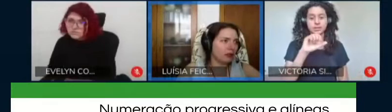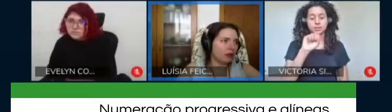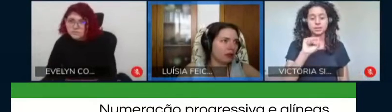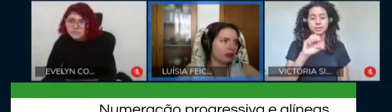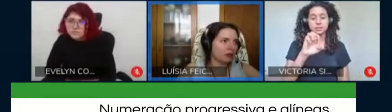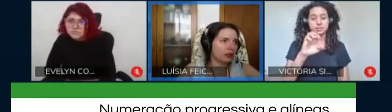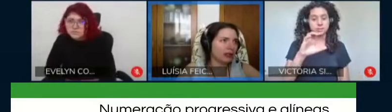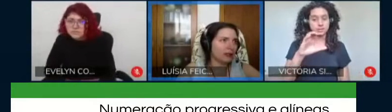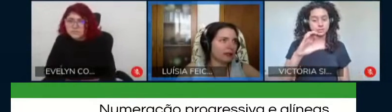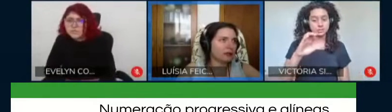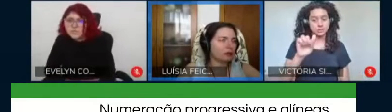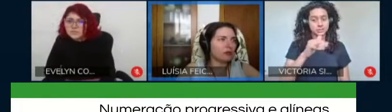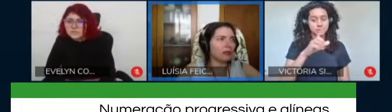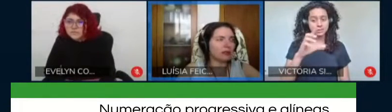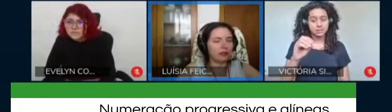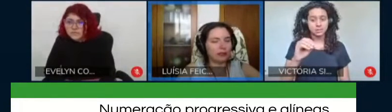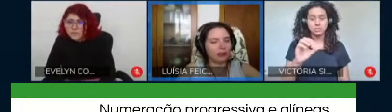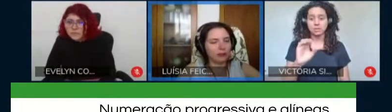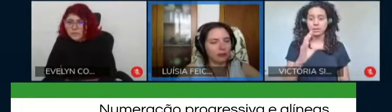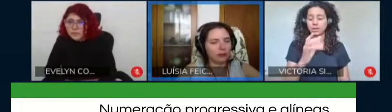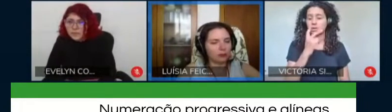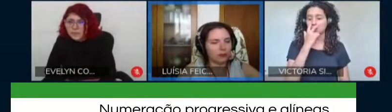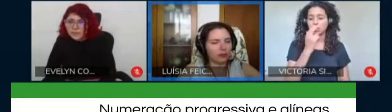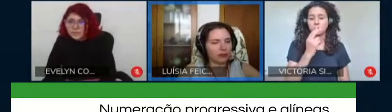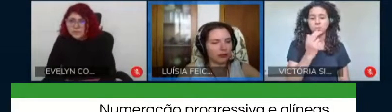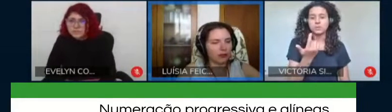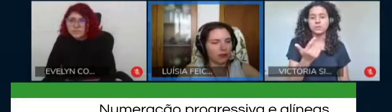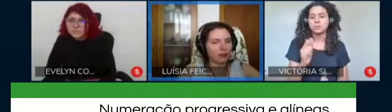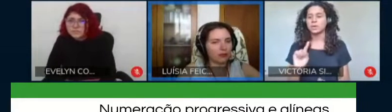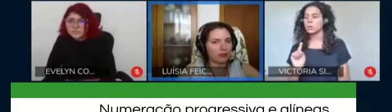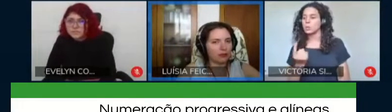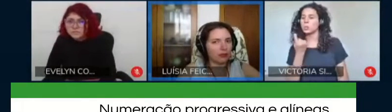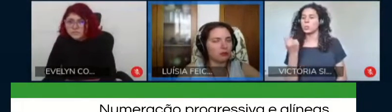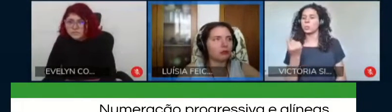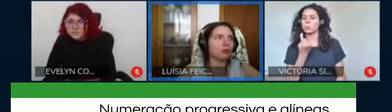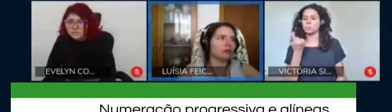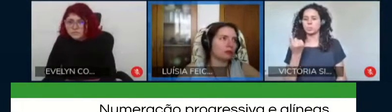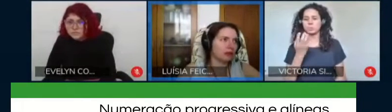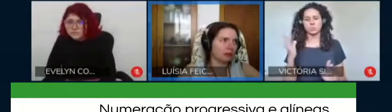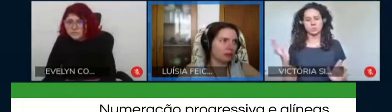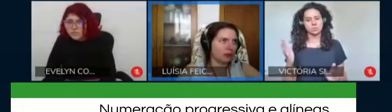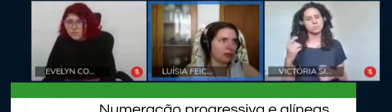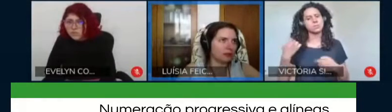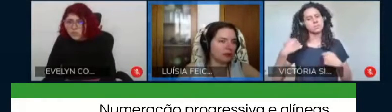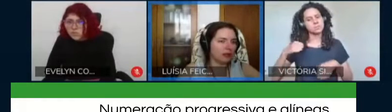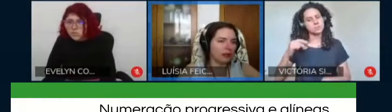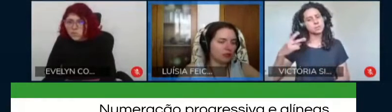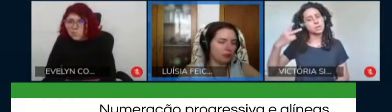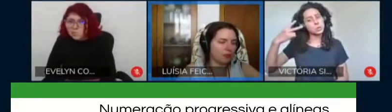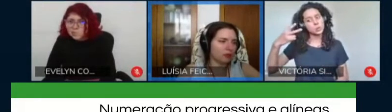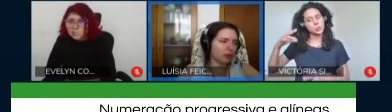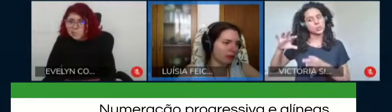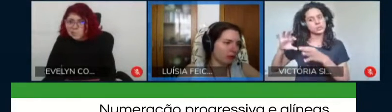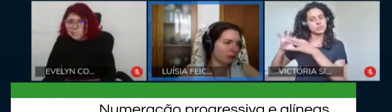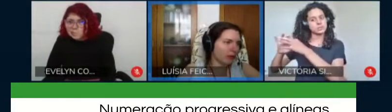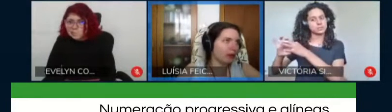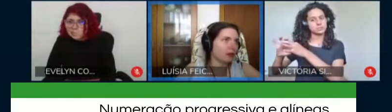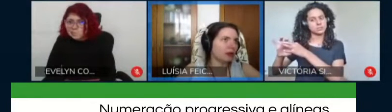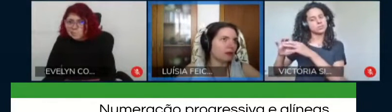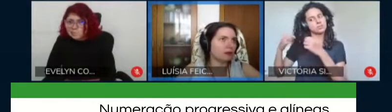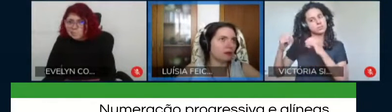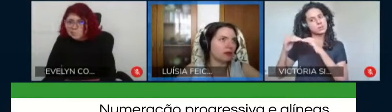existem solitárias. Se tu vai criar uma subseção, é preciso ter duas subseções de mesmo